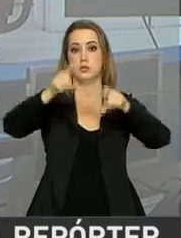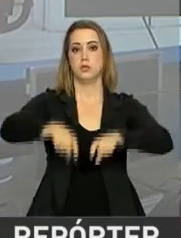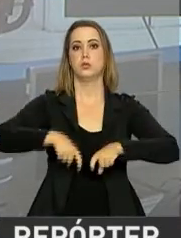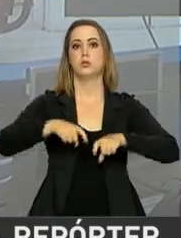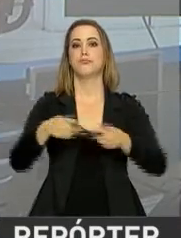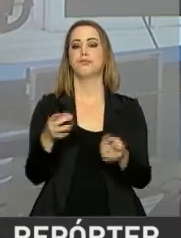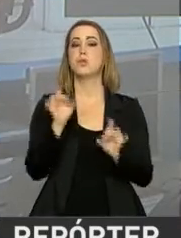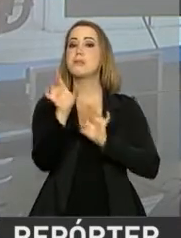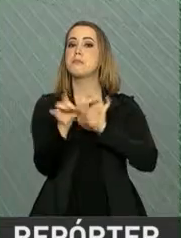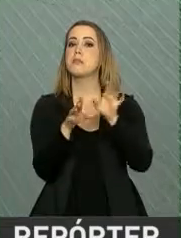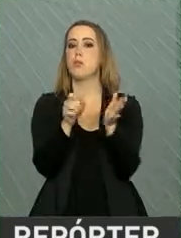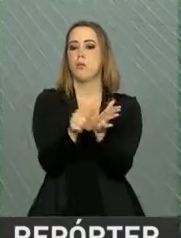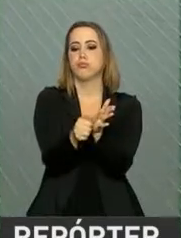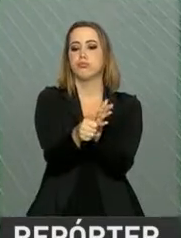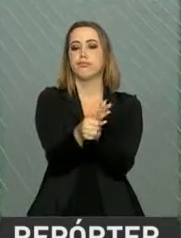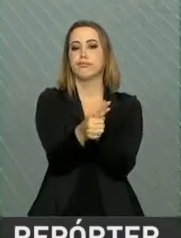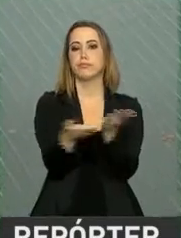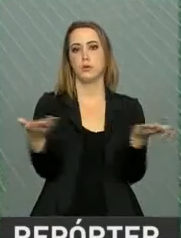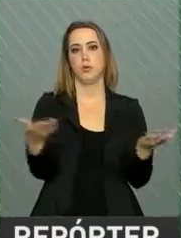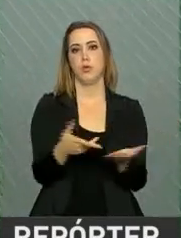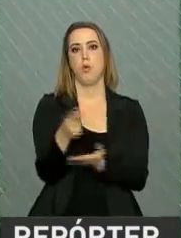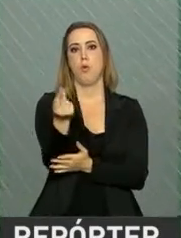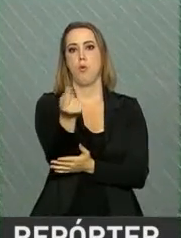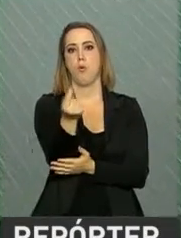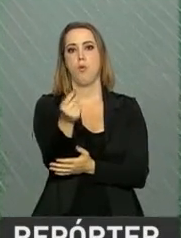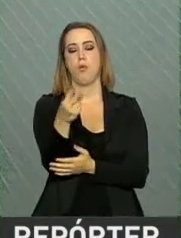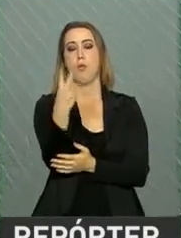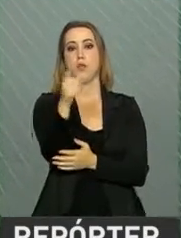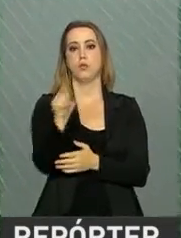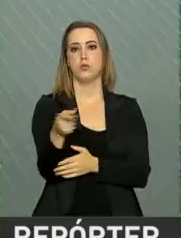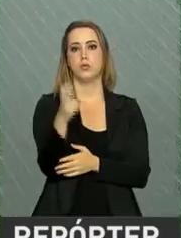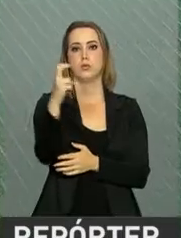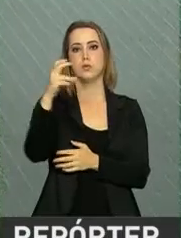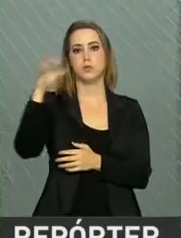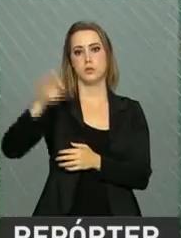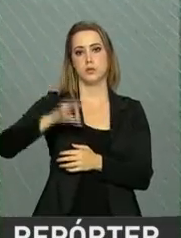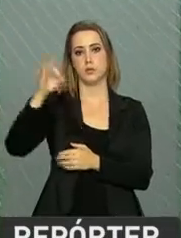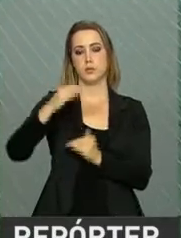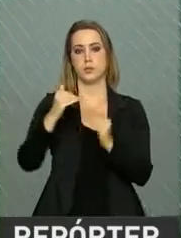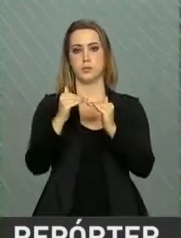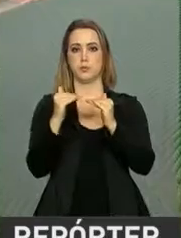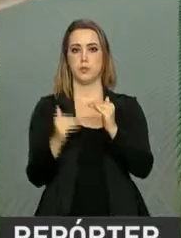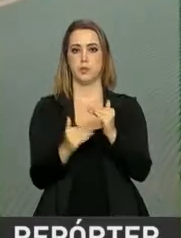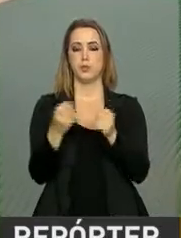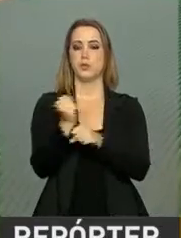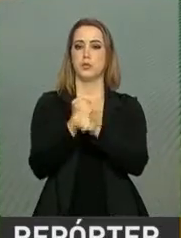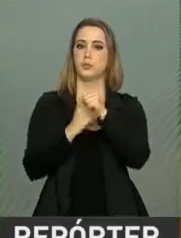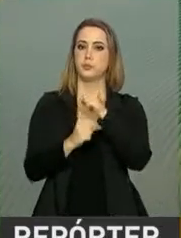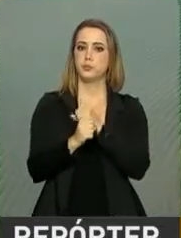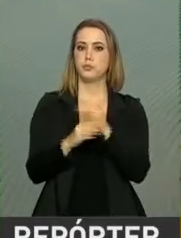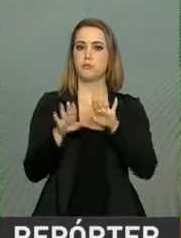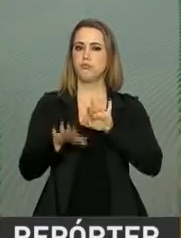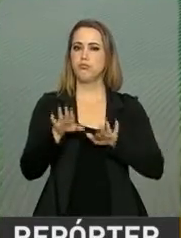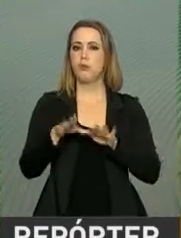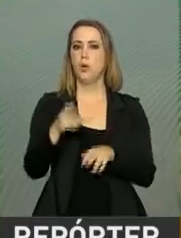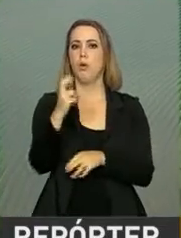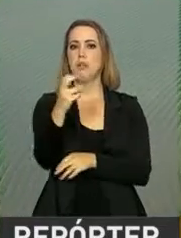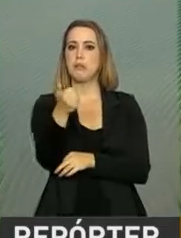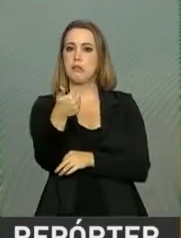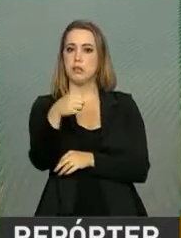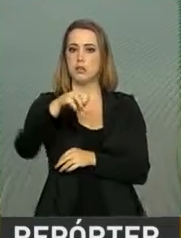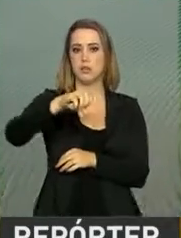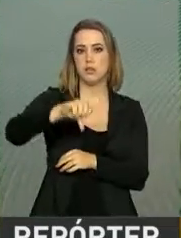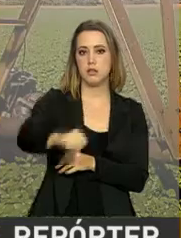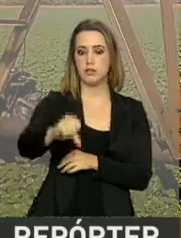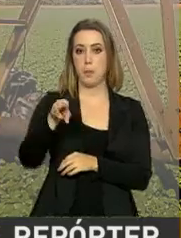grãos com isso o valor bruto da produção deve ficar dois e meio por cento menor que em 2015 estabilizar em torno de 519